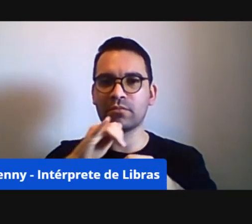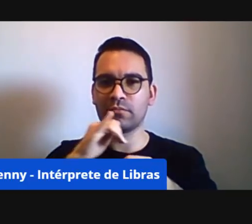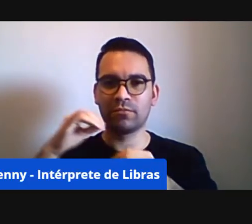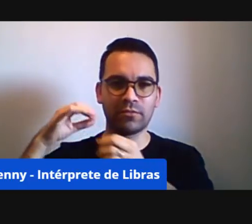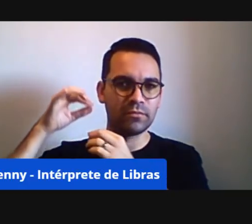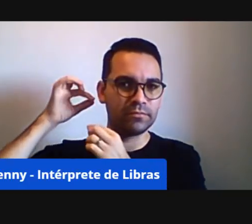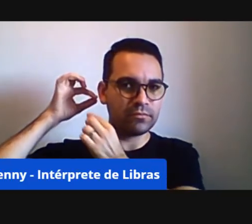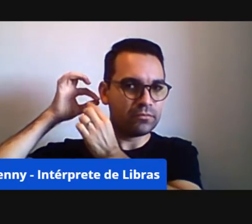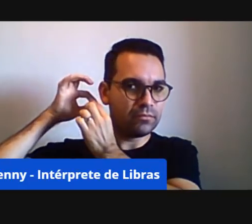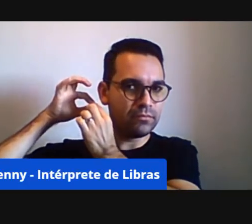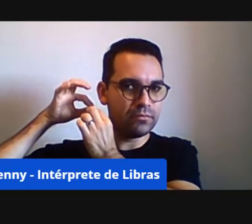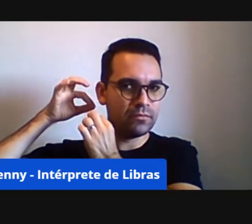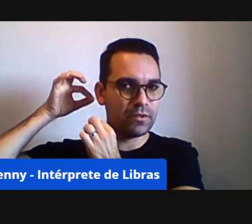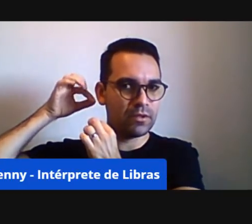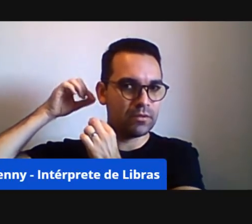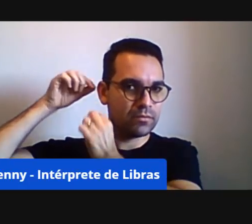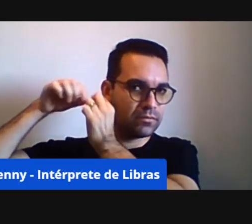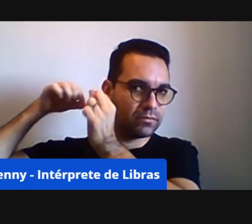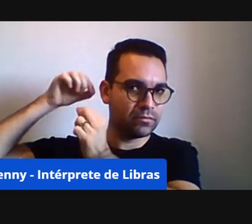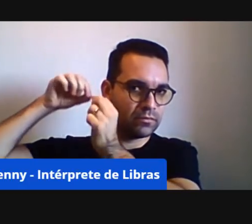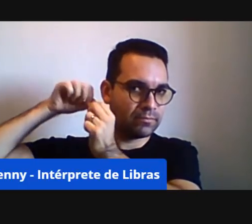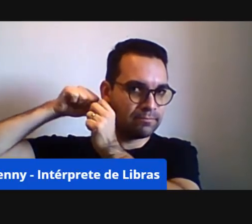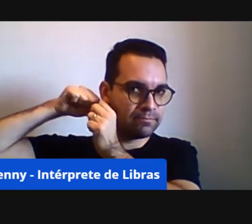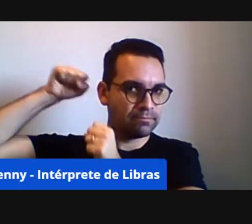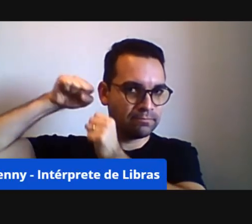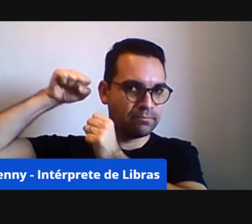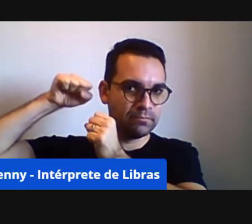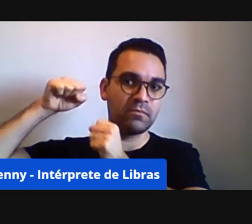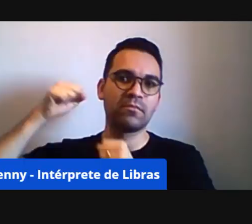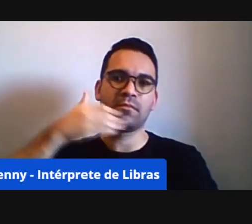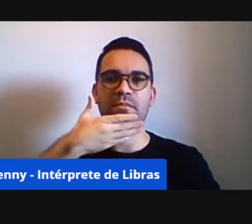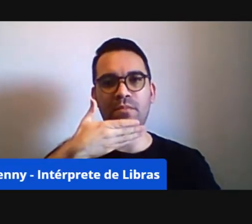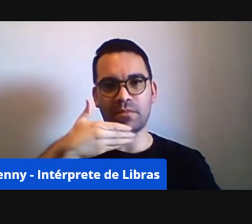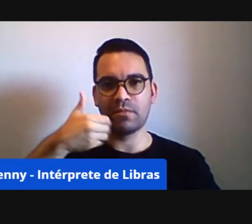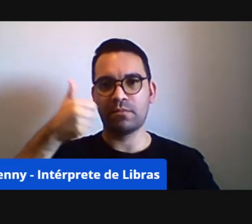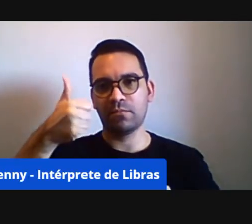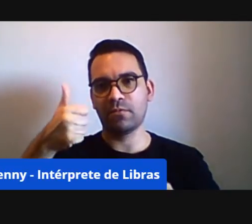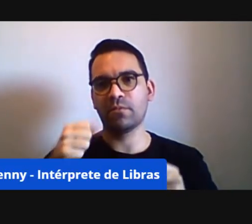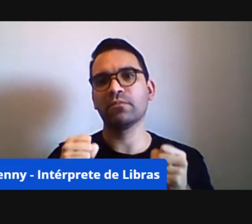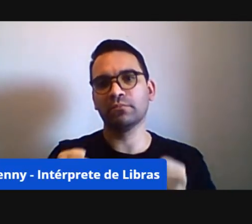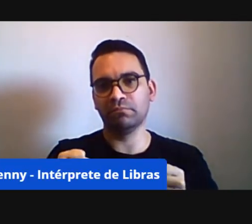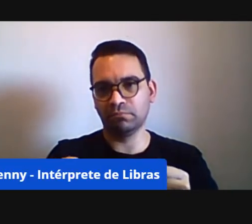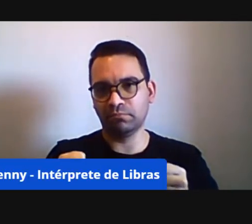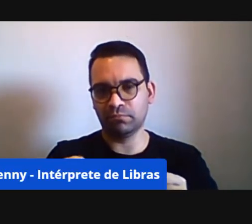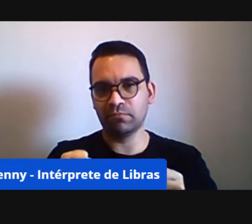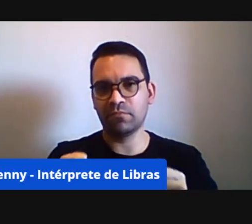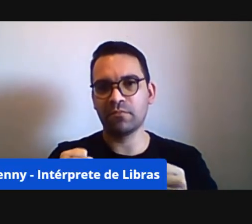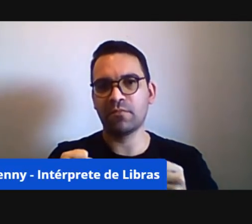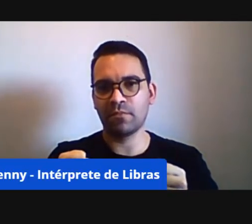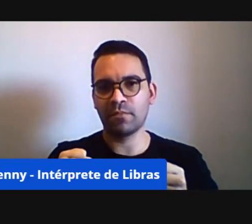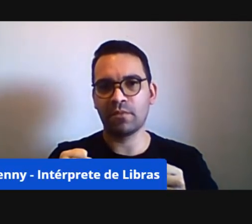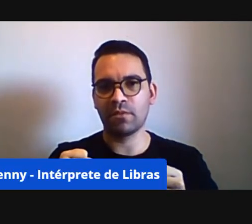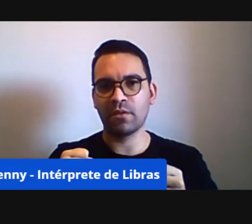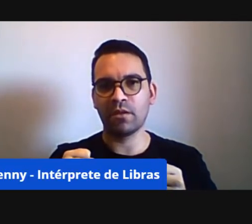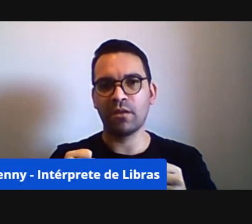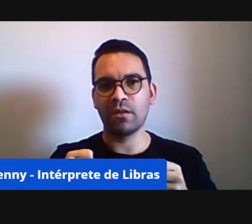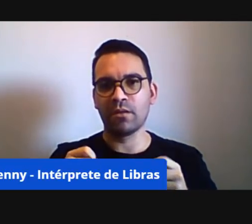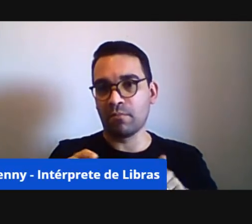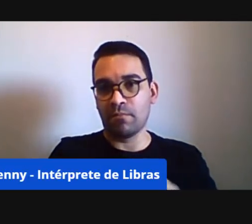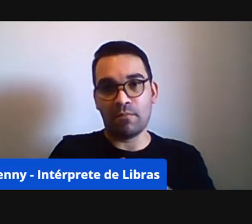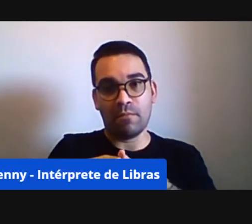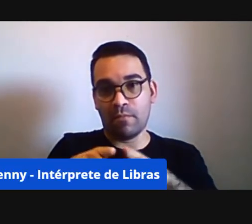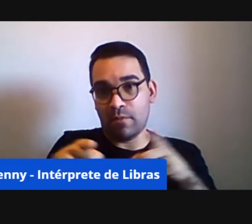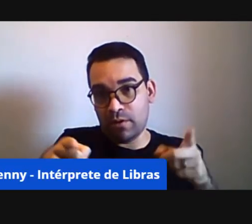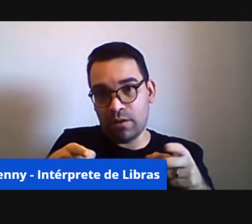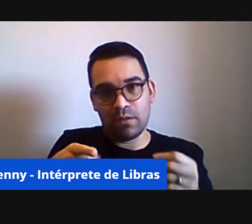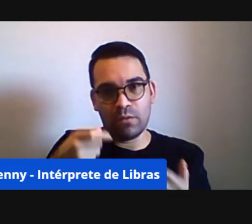fique mais presa no rosto, mais ajustada ao rosto. Tá? Então, essa máscara aqui, mais uma vez, não há necessidade de vocês usarem, mas quem